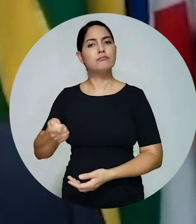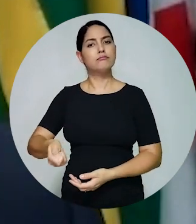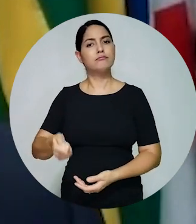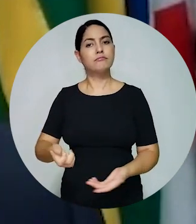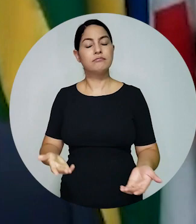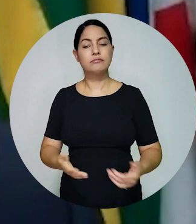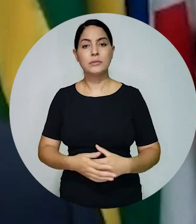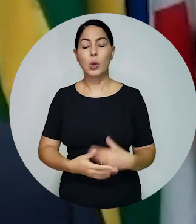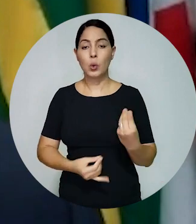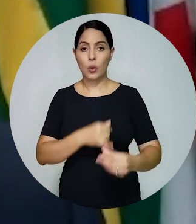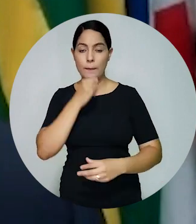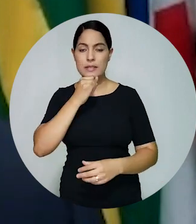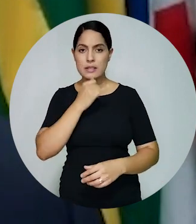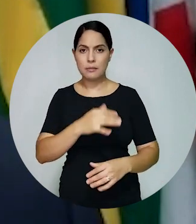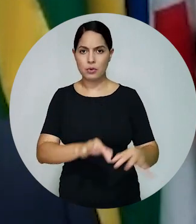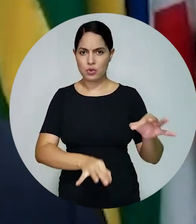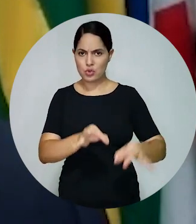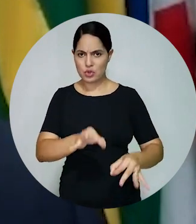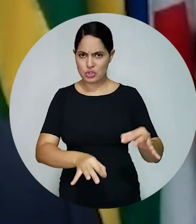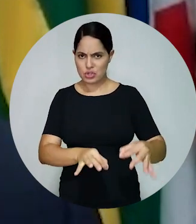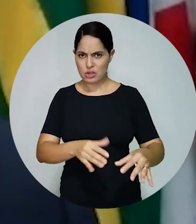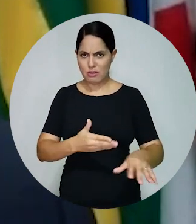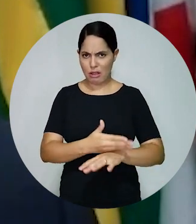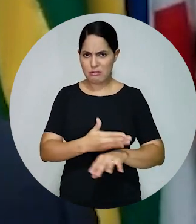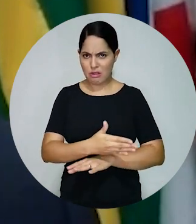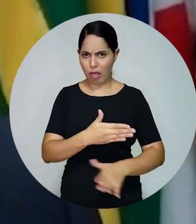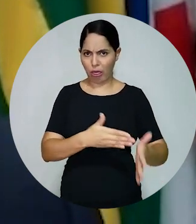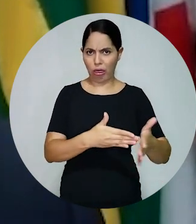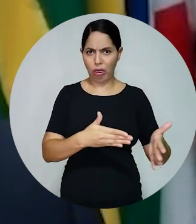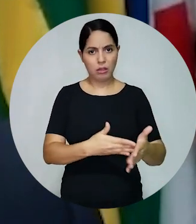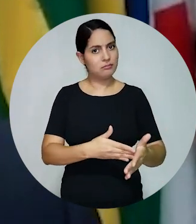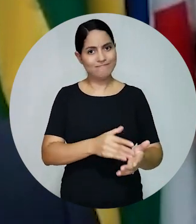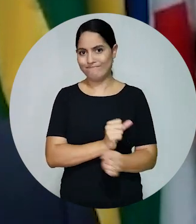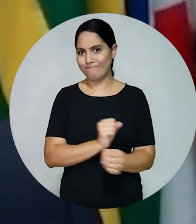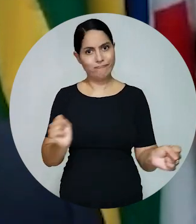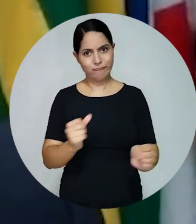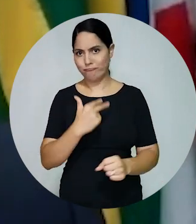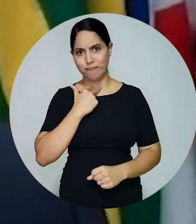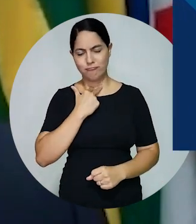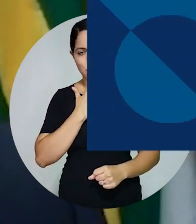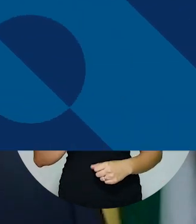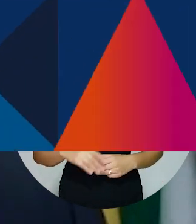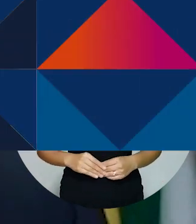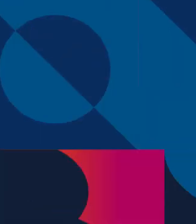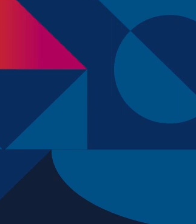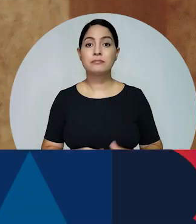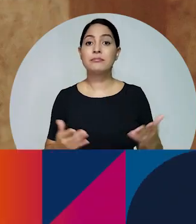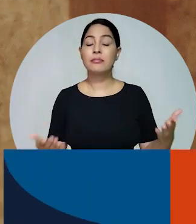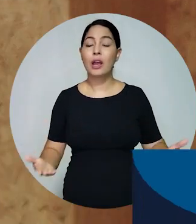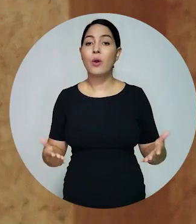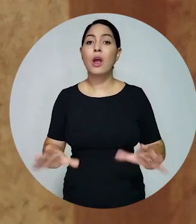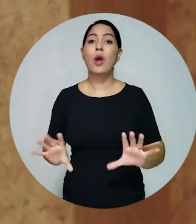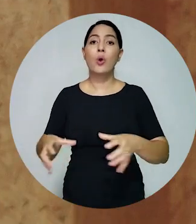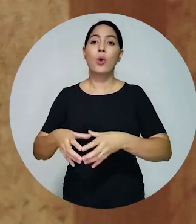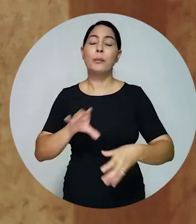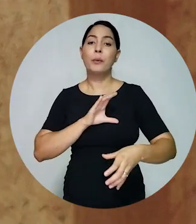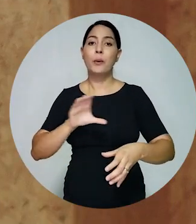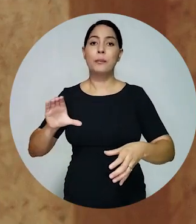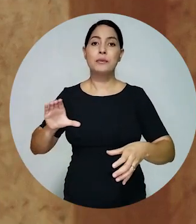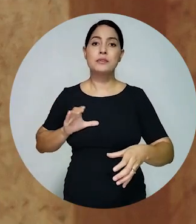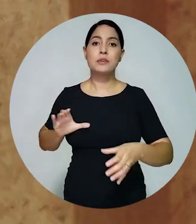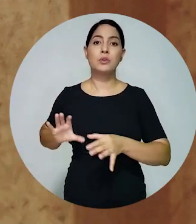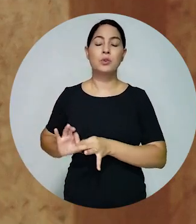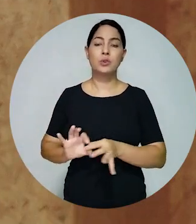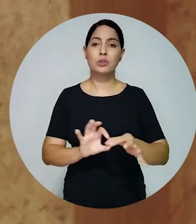que identificamos que devem ser destruídas, né? Barreiras de acesso à justiça não podem existir. A Comissão dos